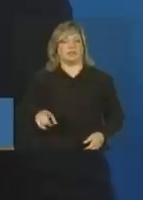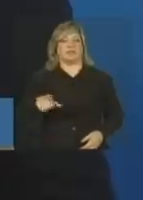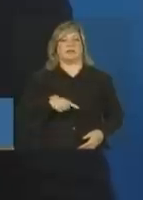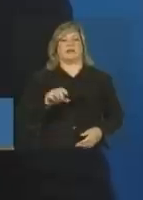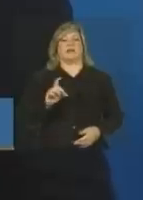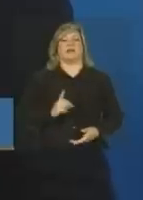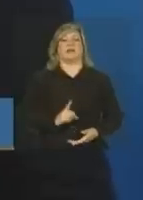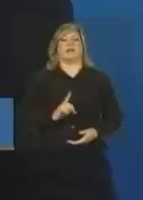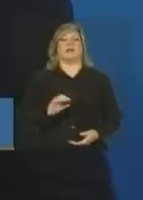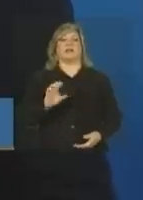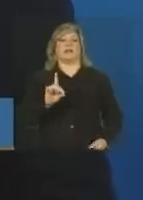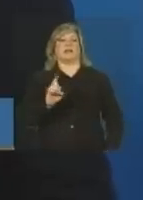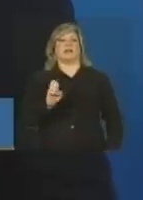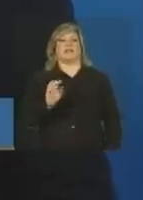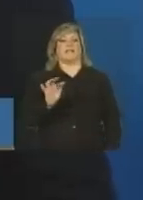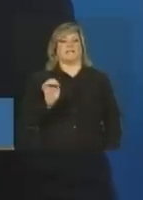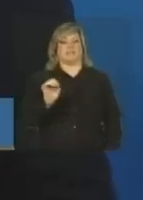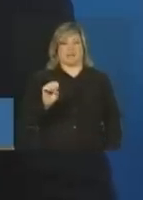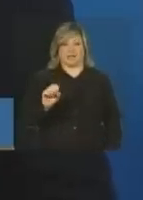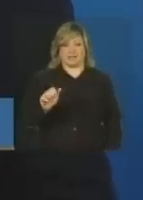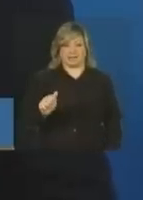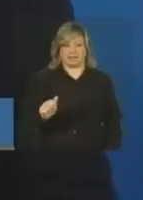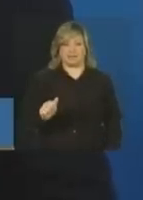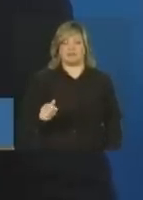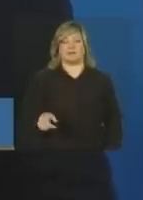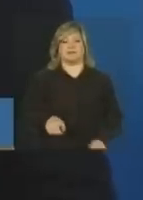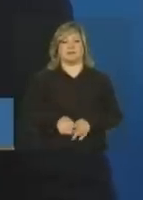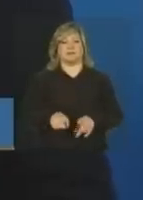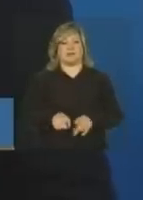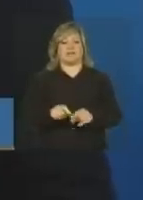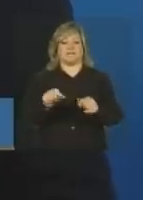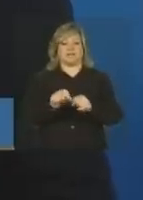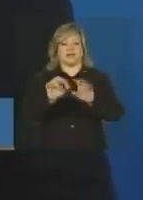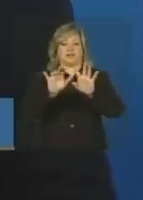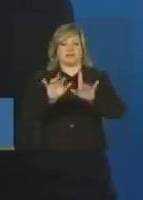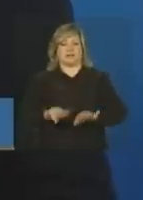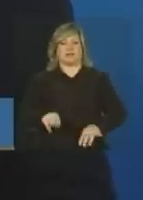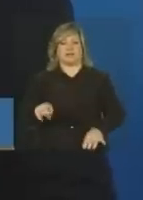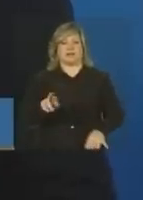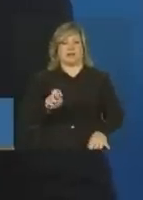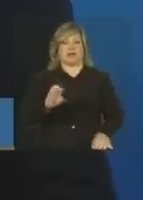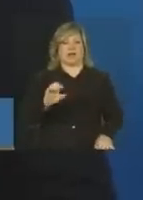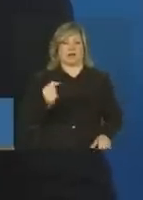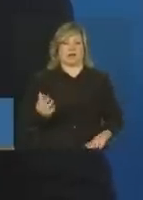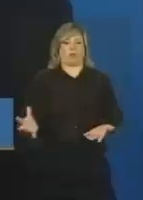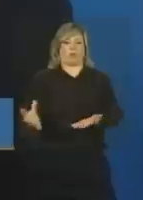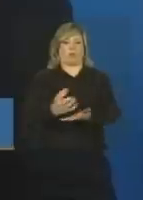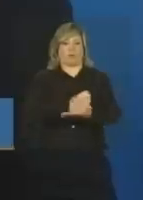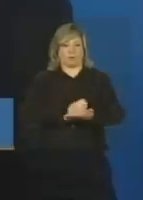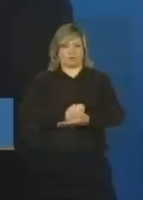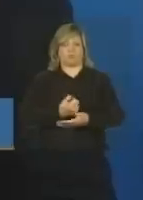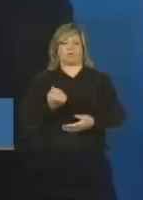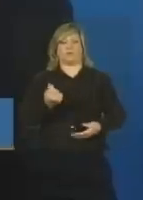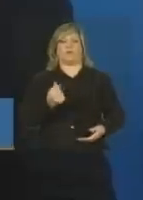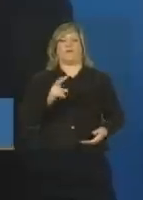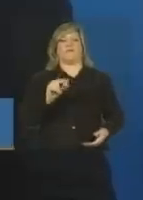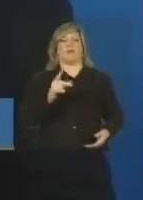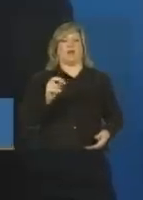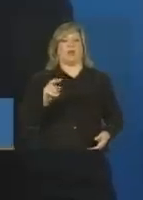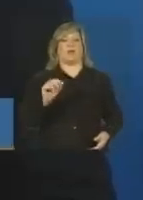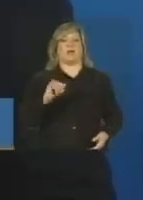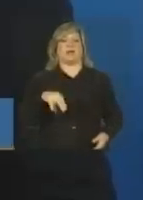defesa e o contraditório, né? E se emite uma guia de recolhimento dos valores indevidos para que